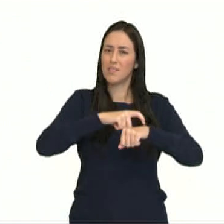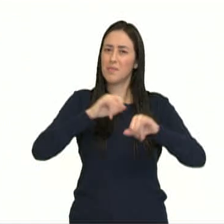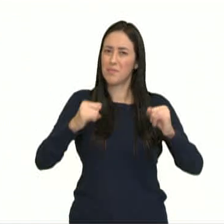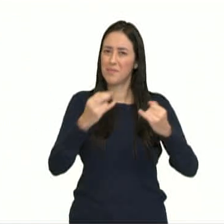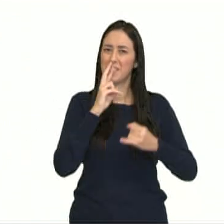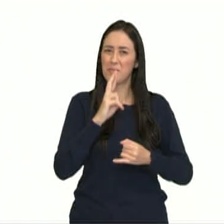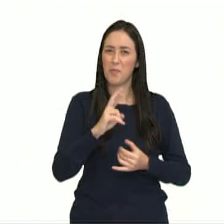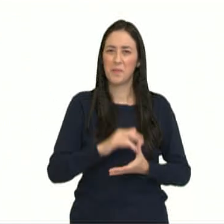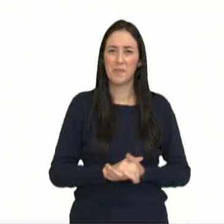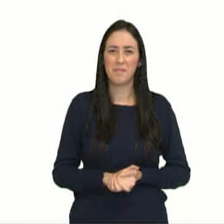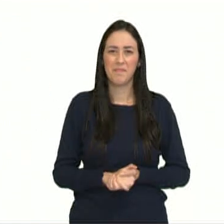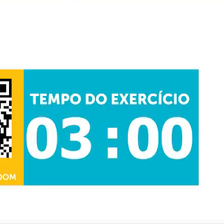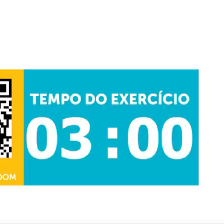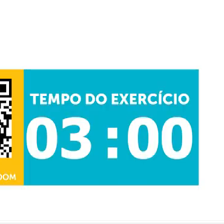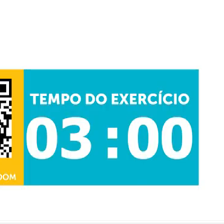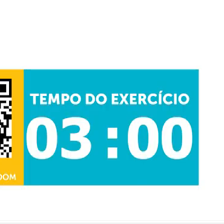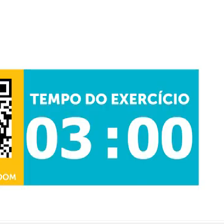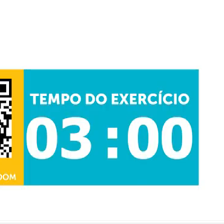vai lá!